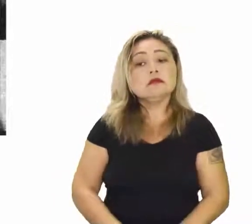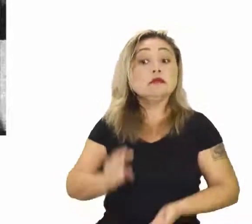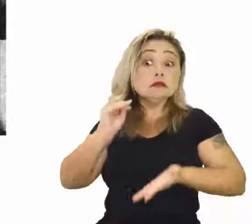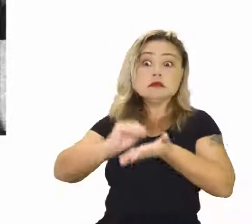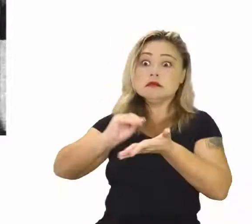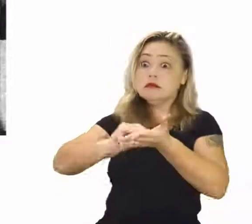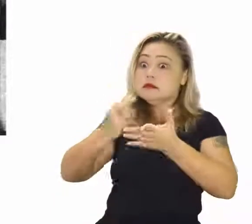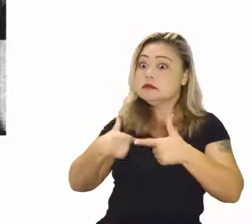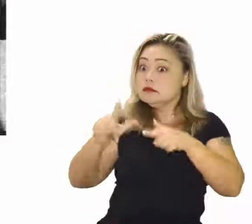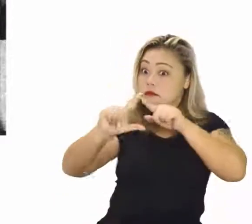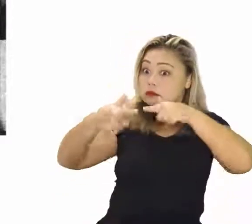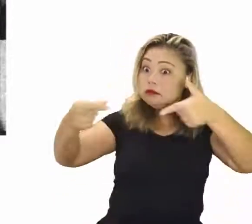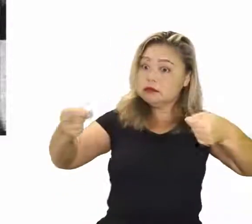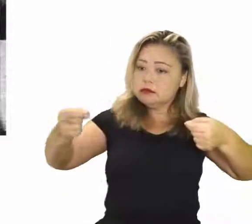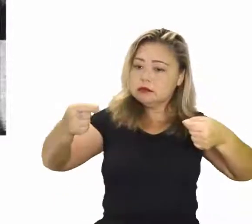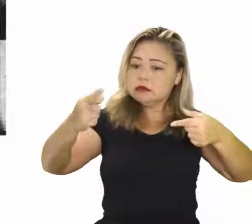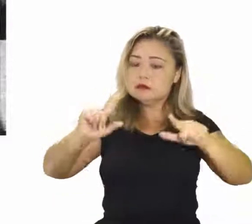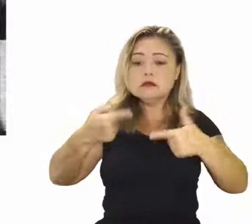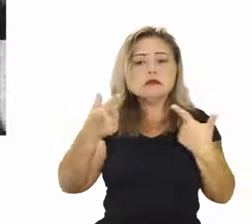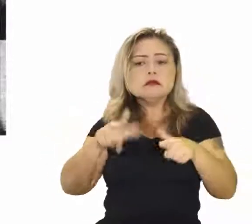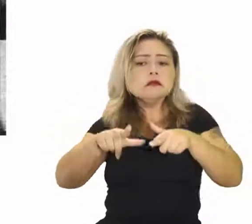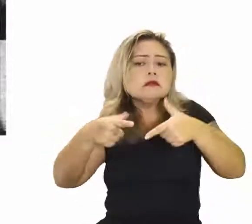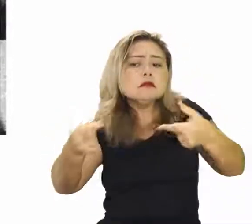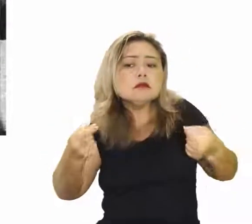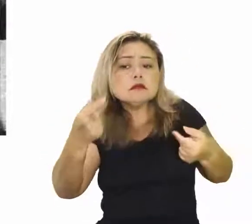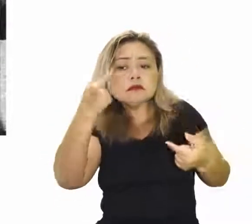faltavam os japoneses. E agora?